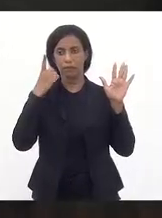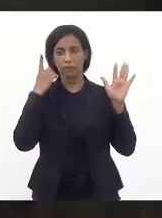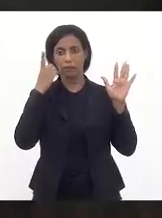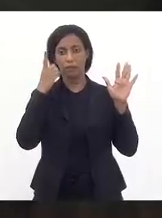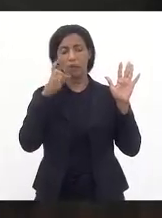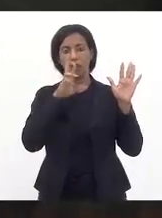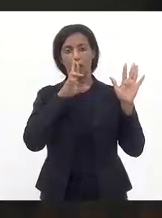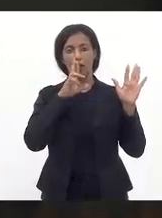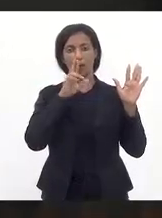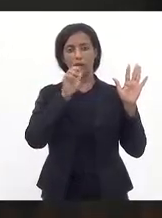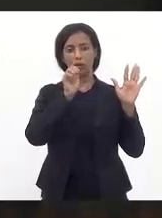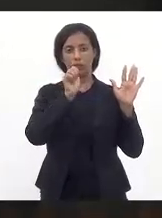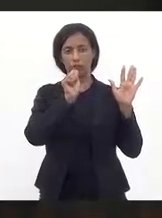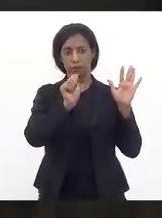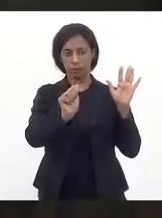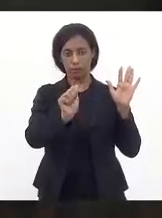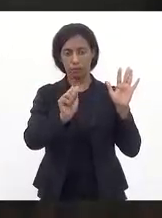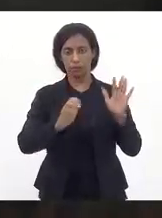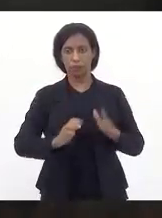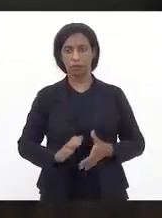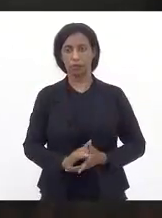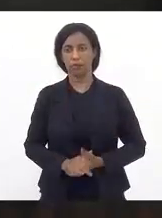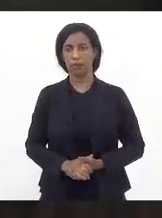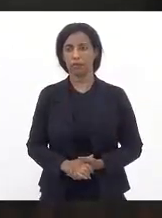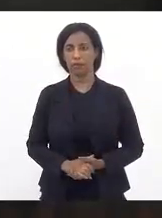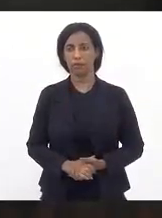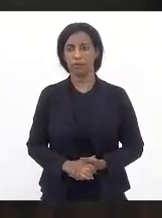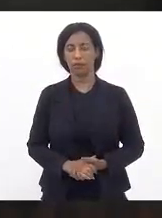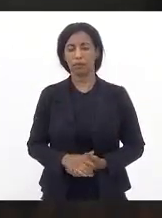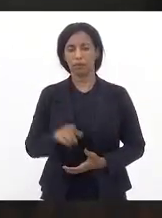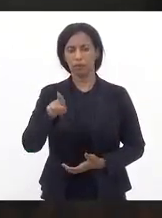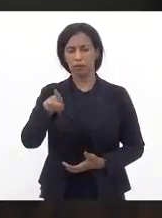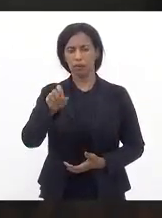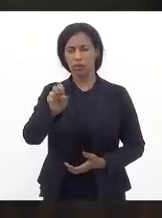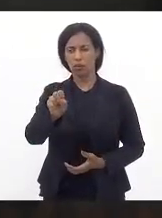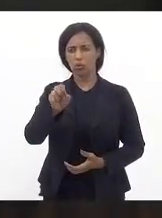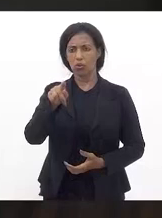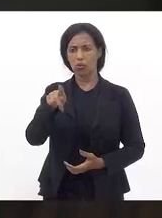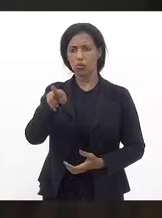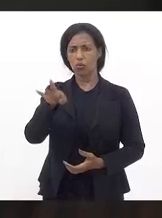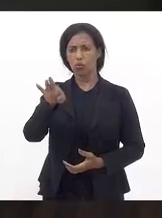Rodrigo Amorim suplente